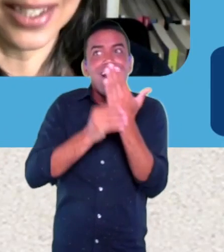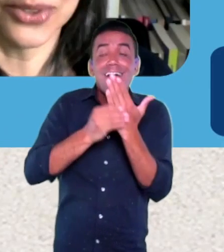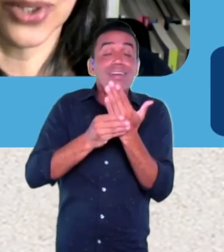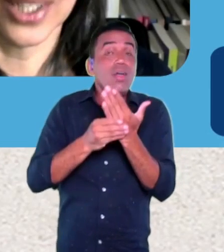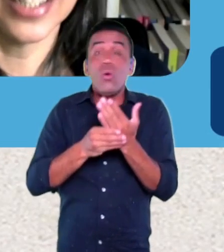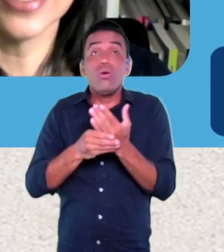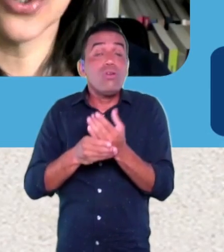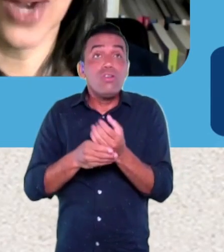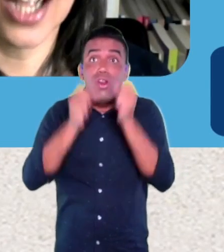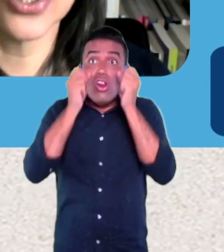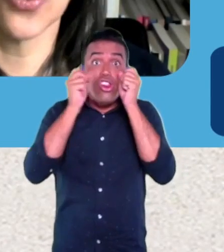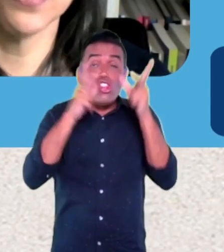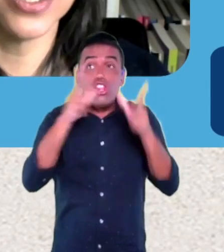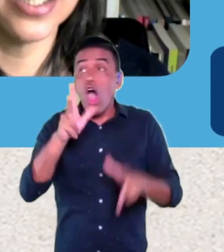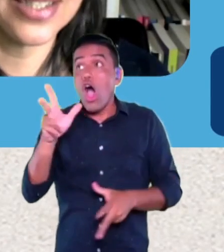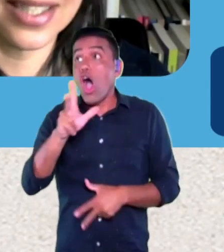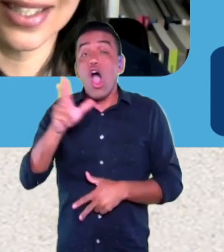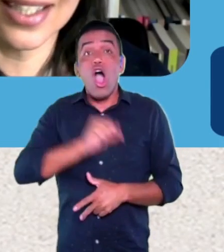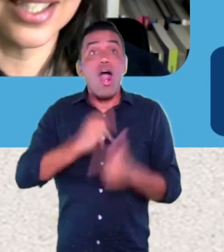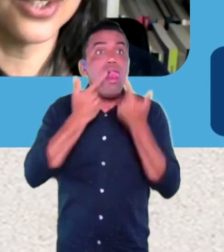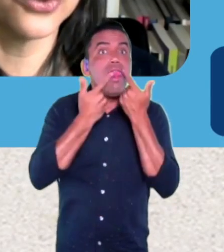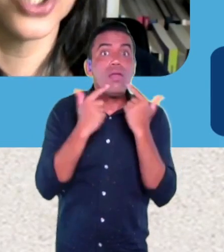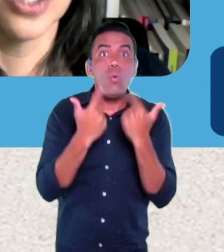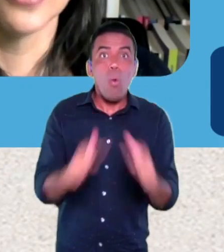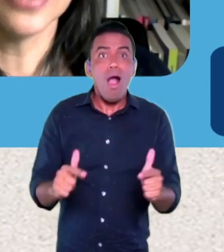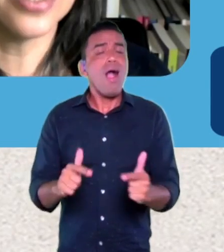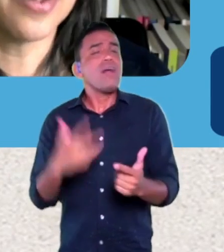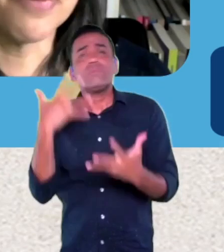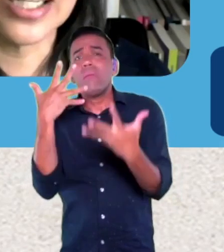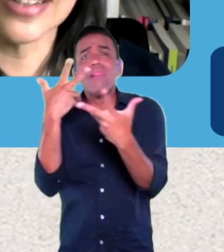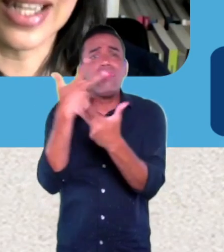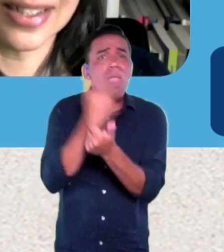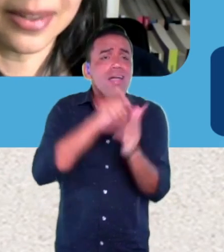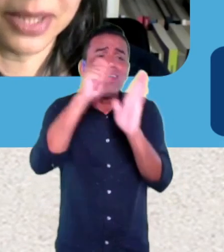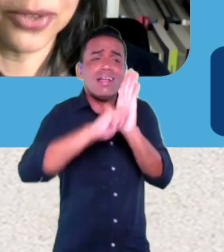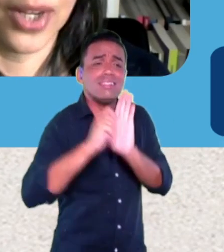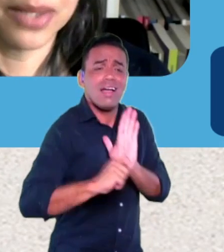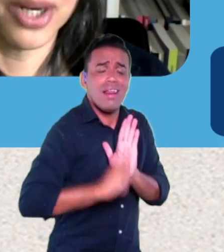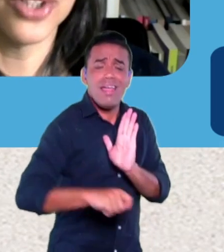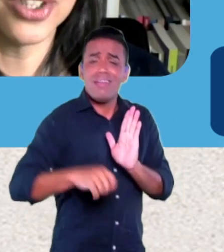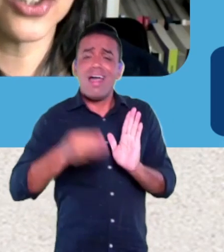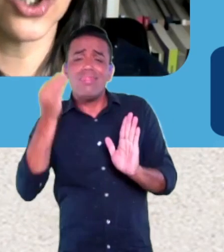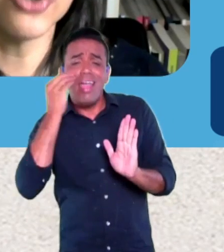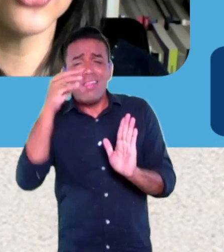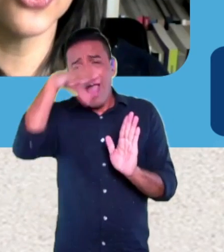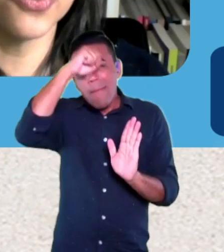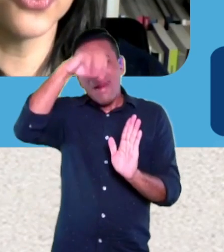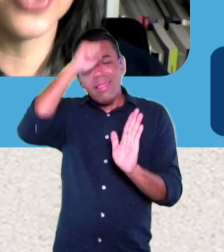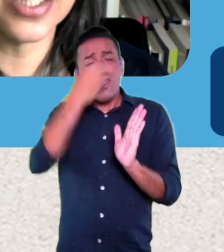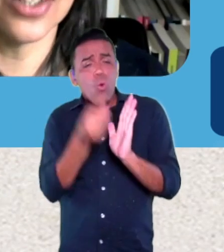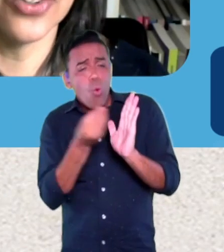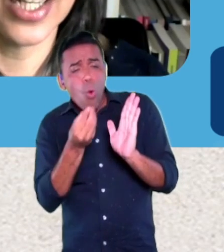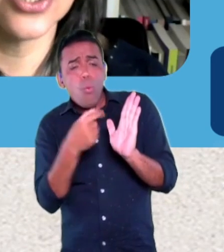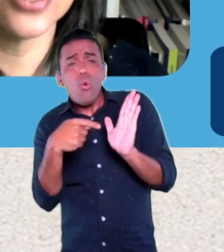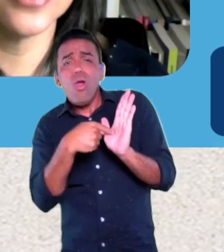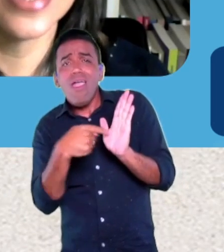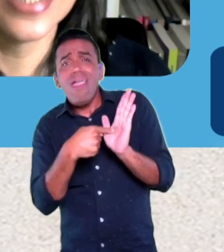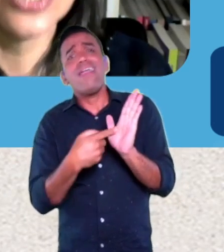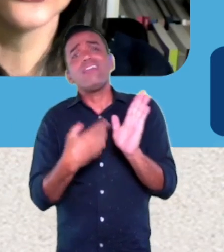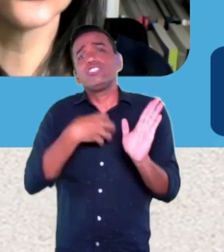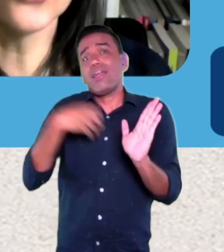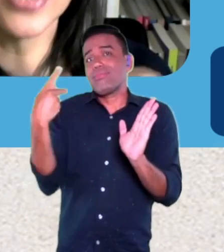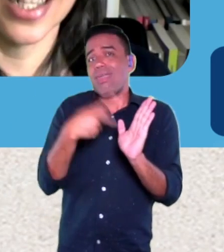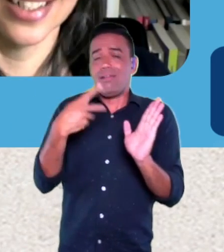com aquilo, com aquela linguagem, com a beleza daquilo, tentando aprender também, não era uma coisa só de usufruir, não, era